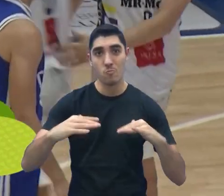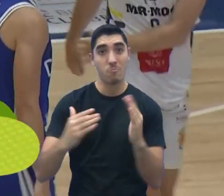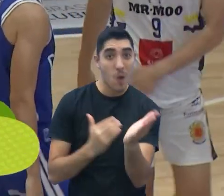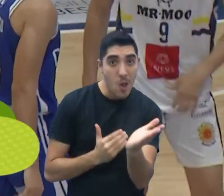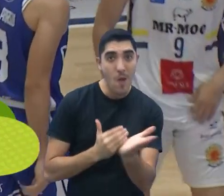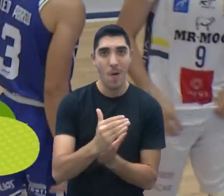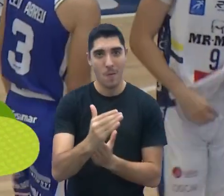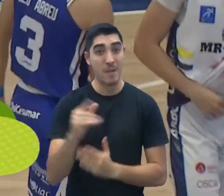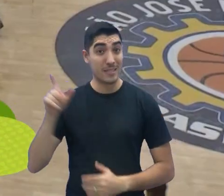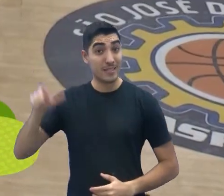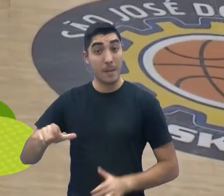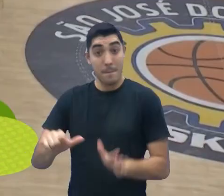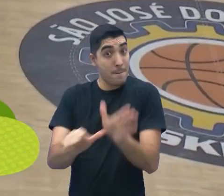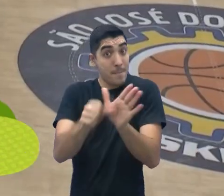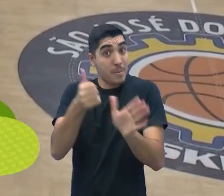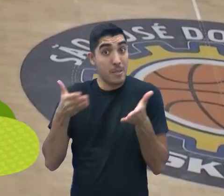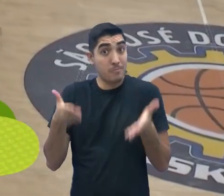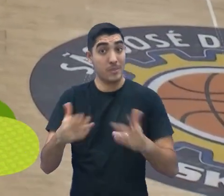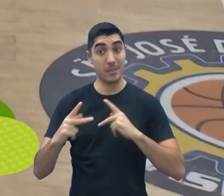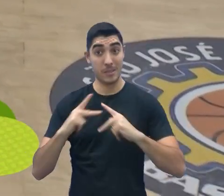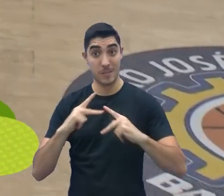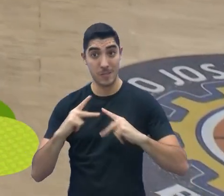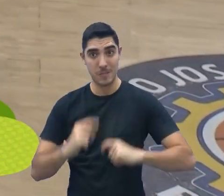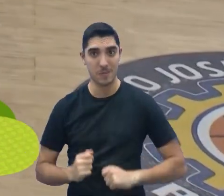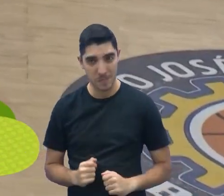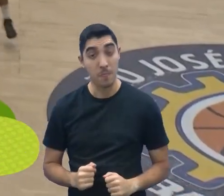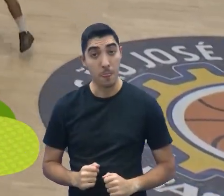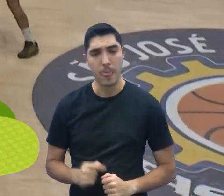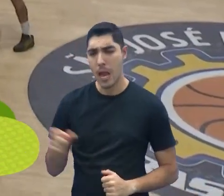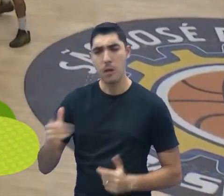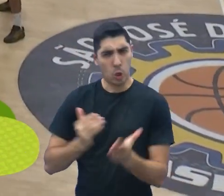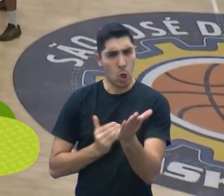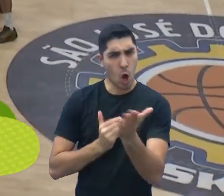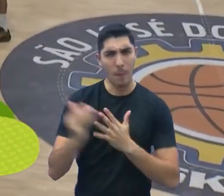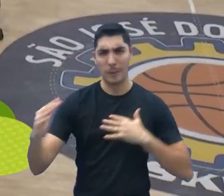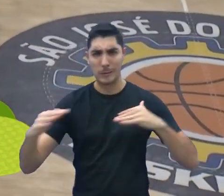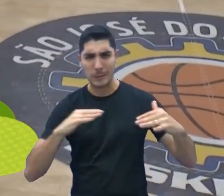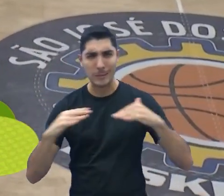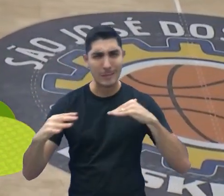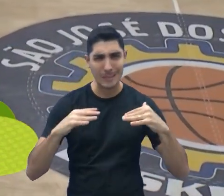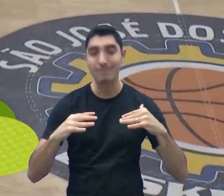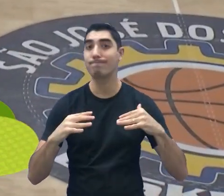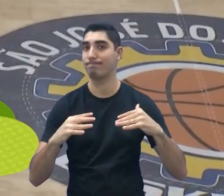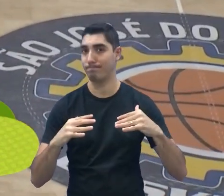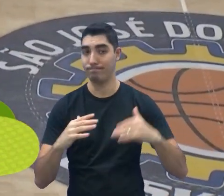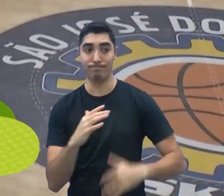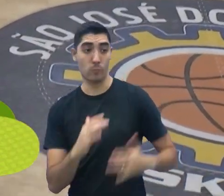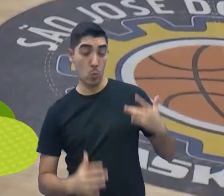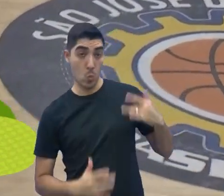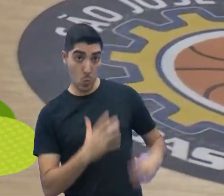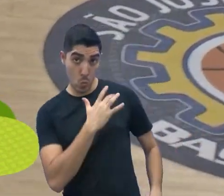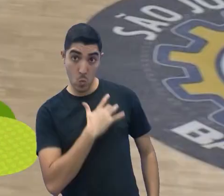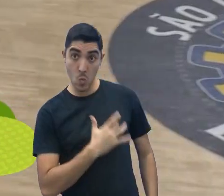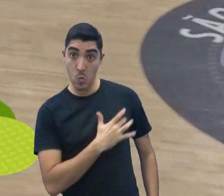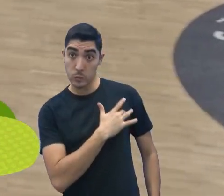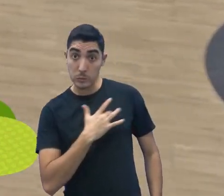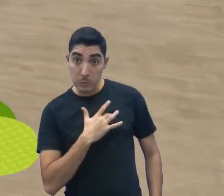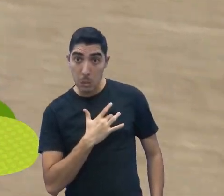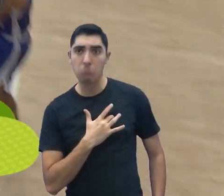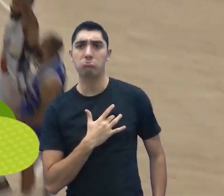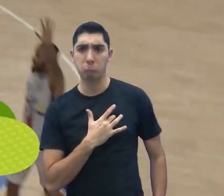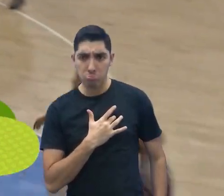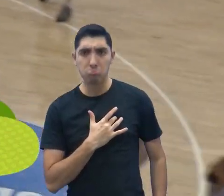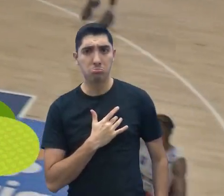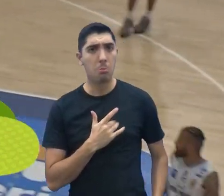do São José Basquetebol. Dentro de quadra, o cenário não era favorável. O Cruzeiro, adversário da noite, comandava